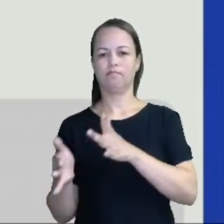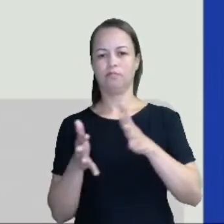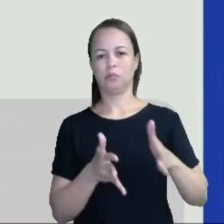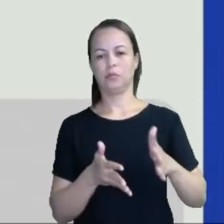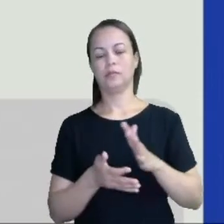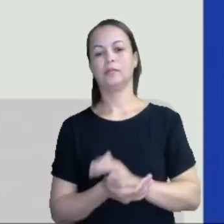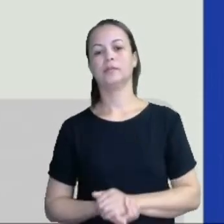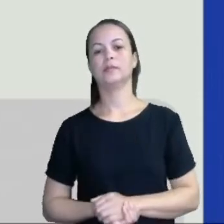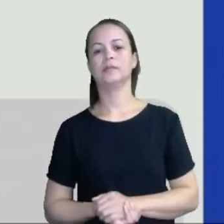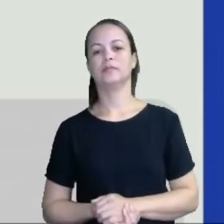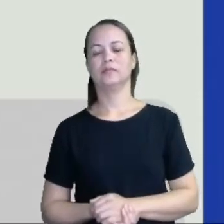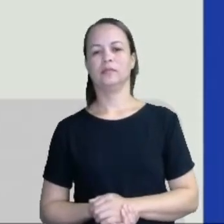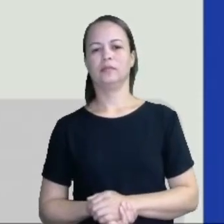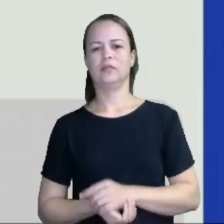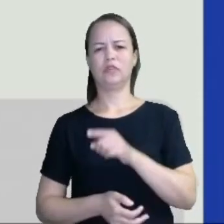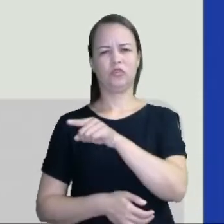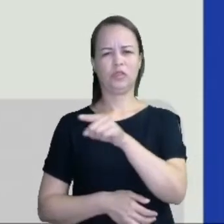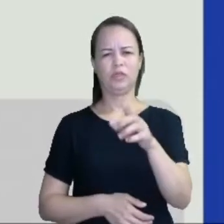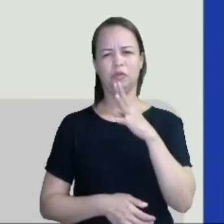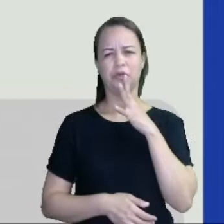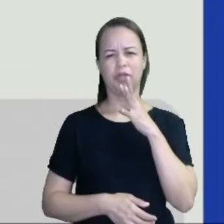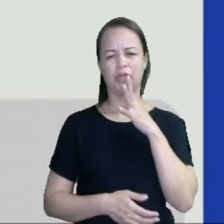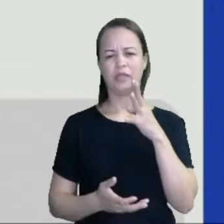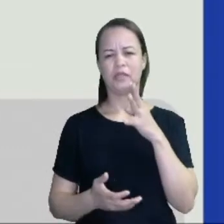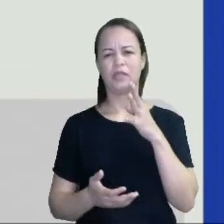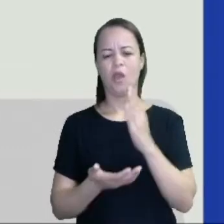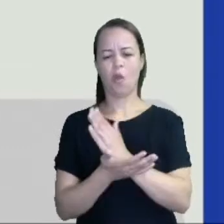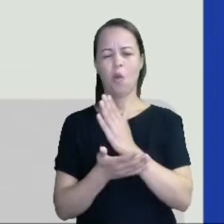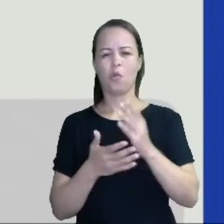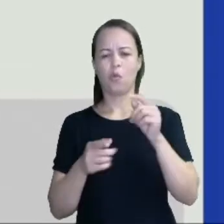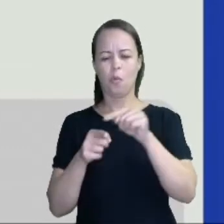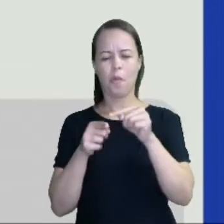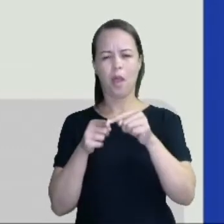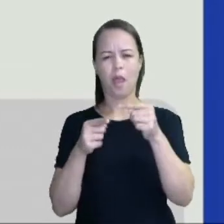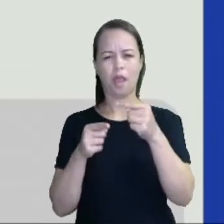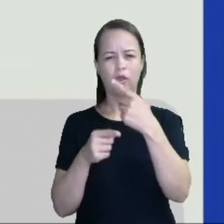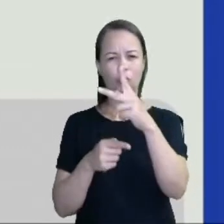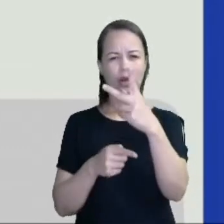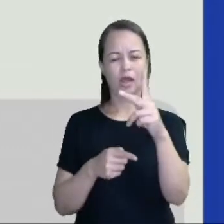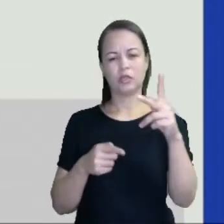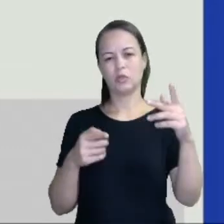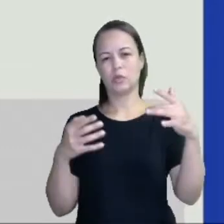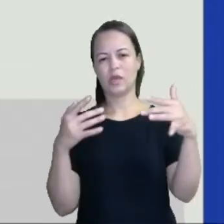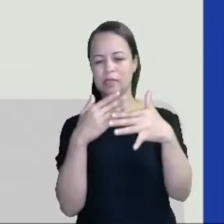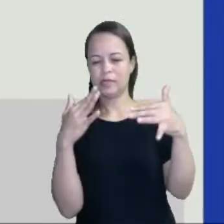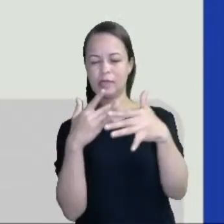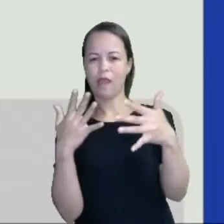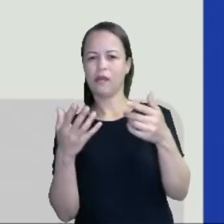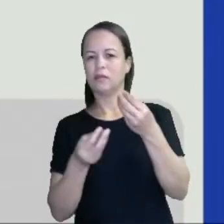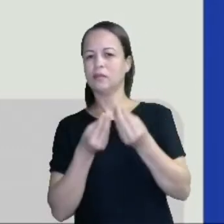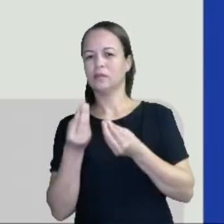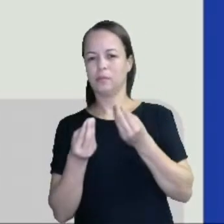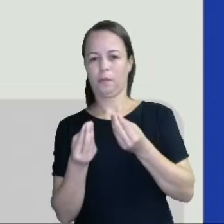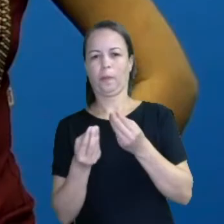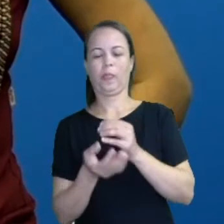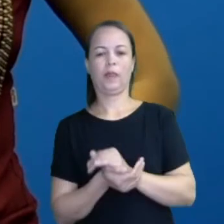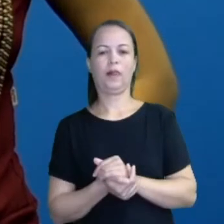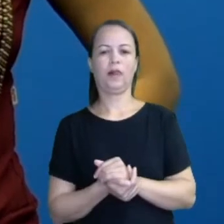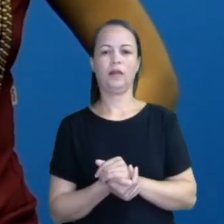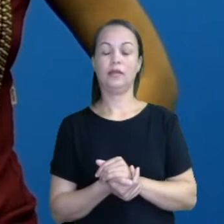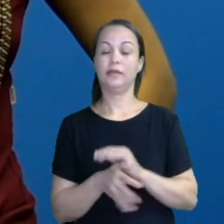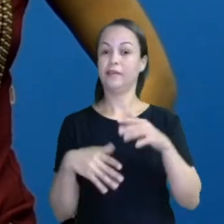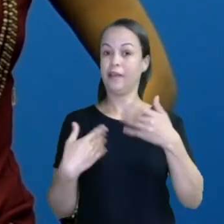Seguindo, você conhece algum bairro assim na sua cidade? E aí, quinto ano, trago um desafio aqui